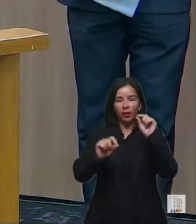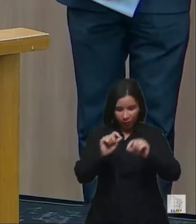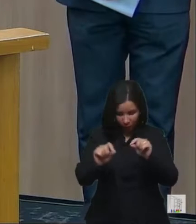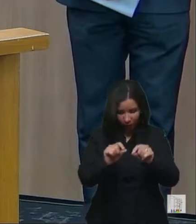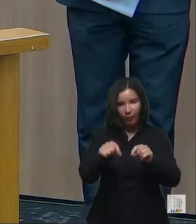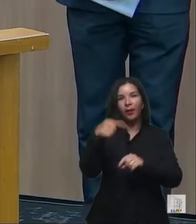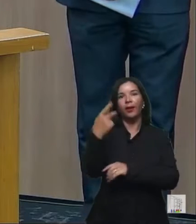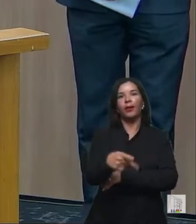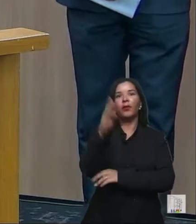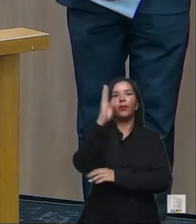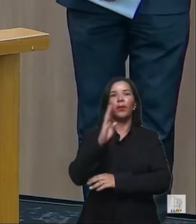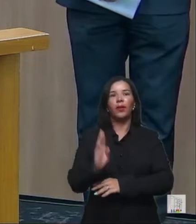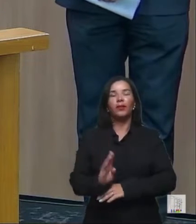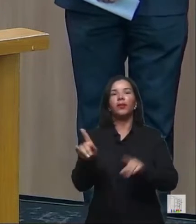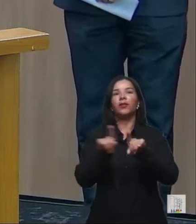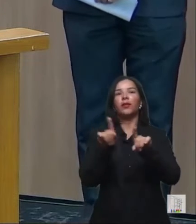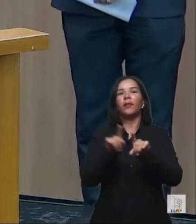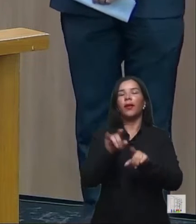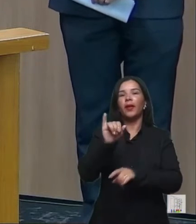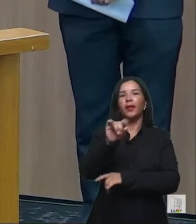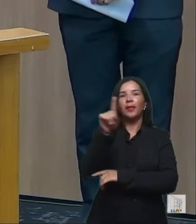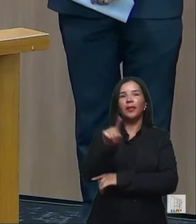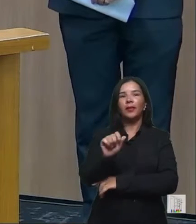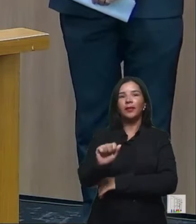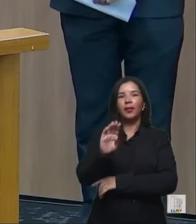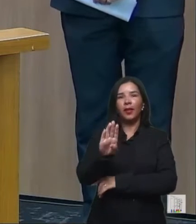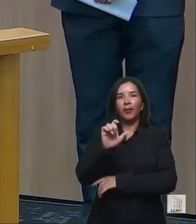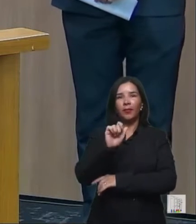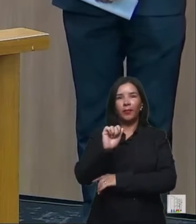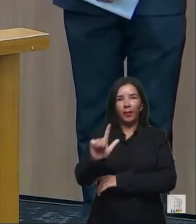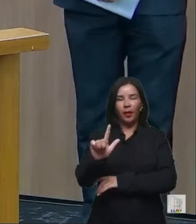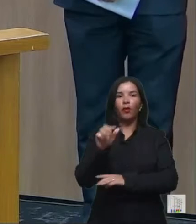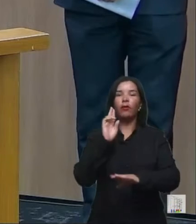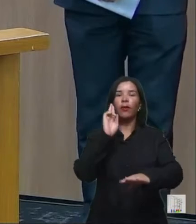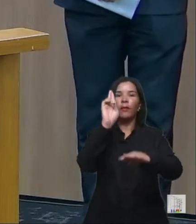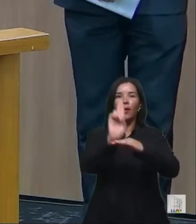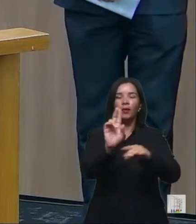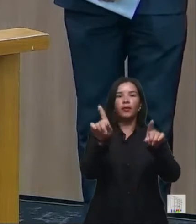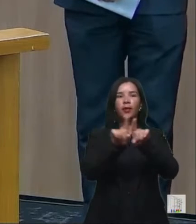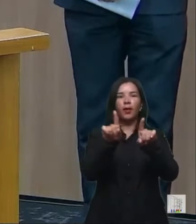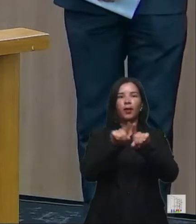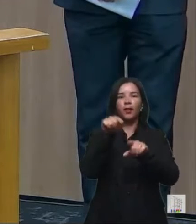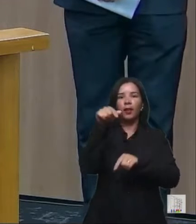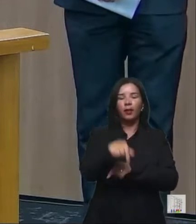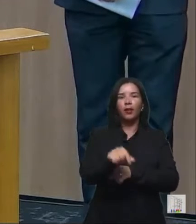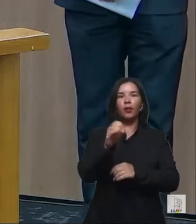no Brasil, a senhora Isabel Pestana, que representa nesse ato